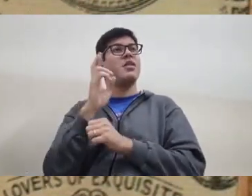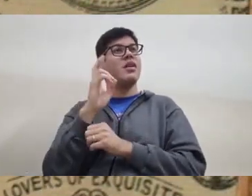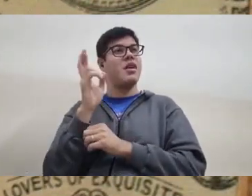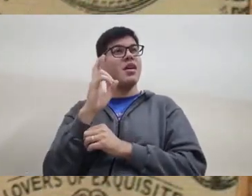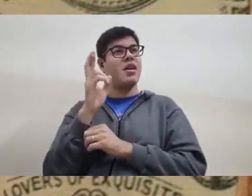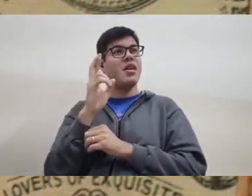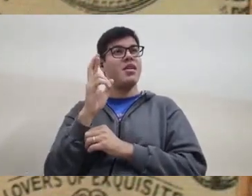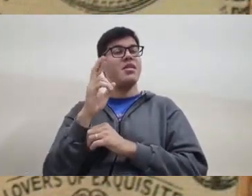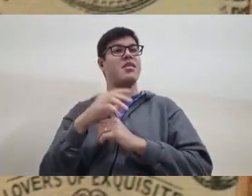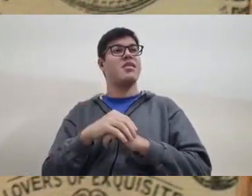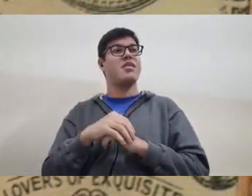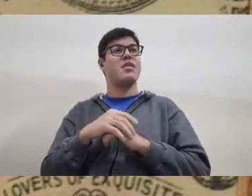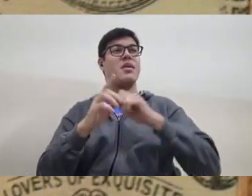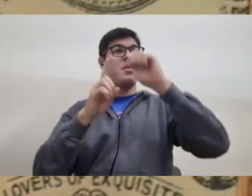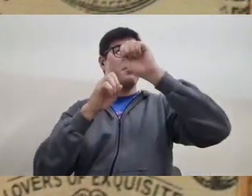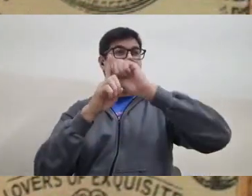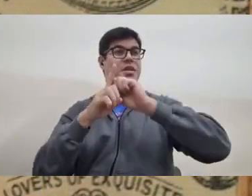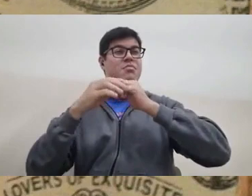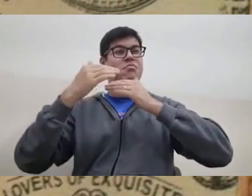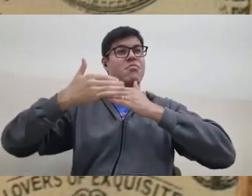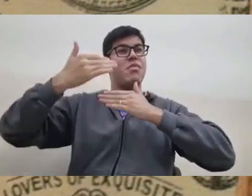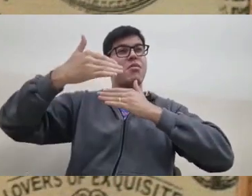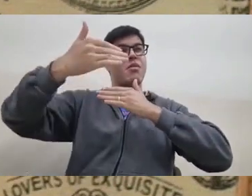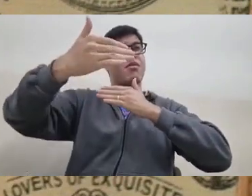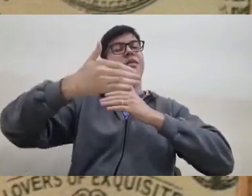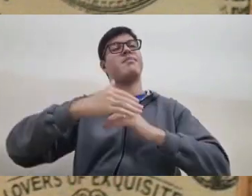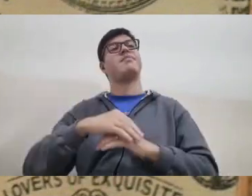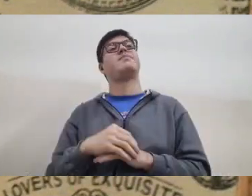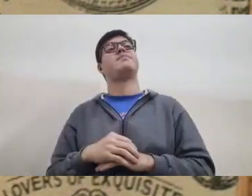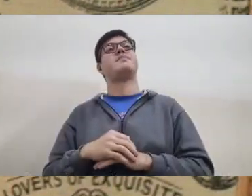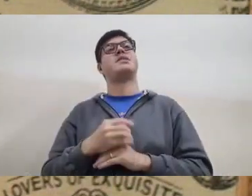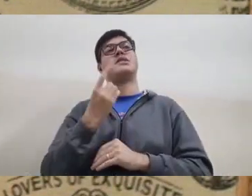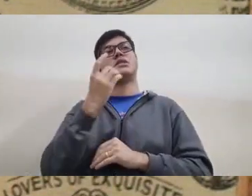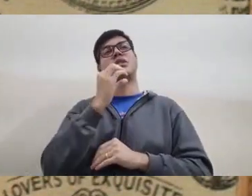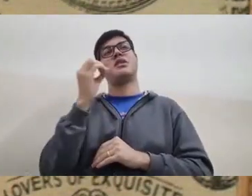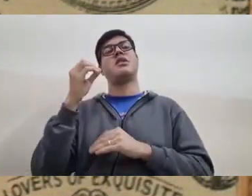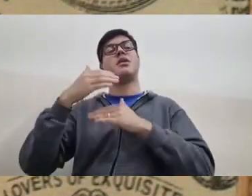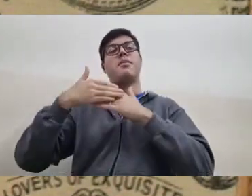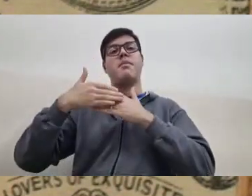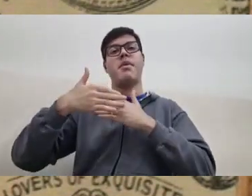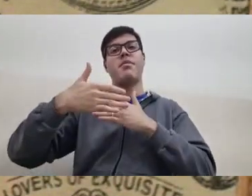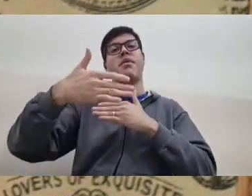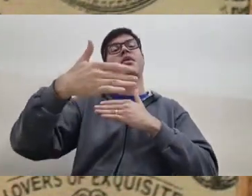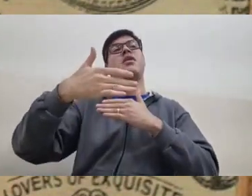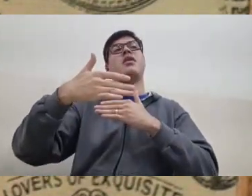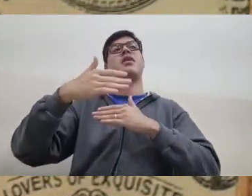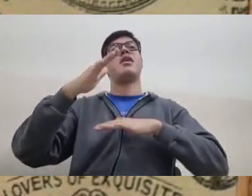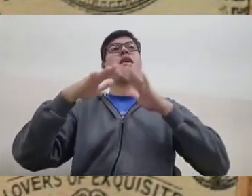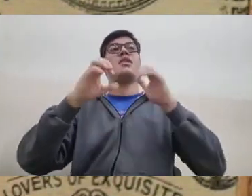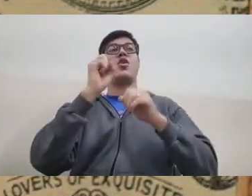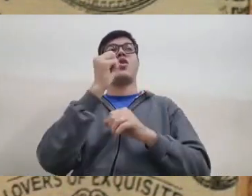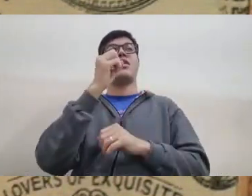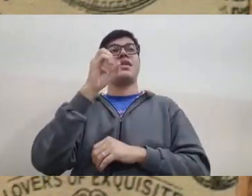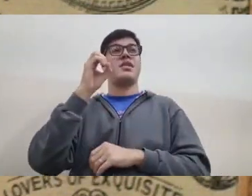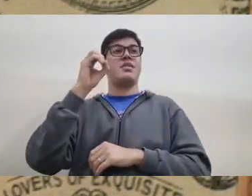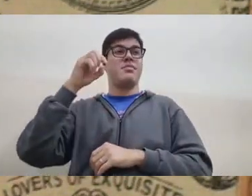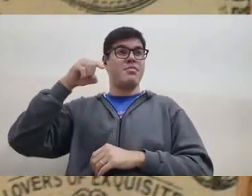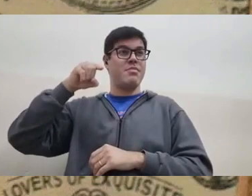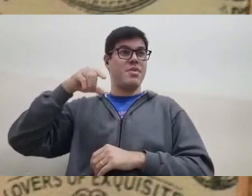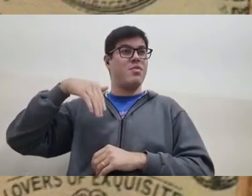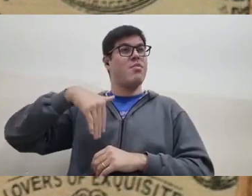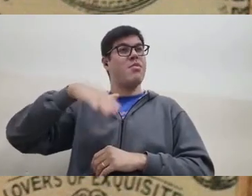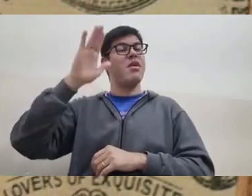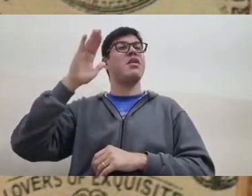de postagem no mês passar esse preço se eu fizer 80 mil eu pago r$ 20